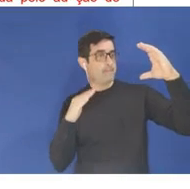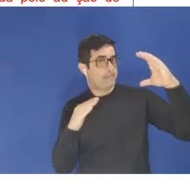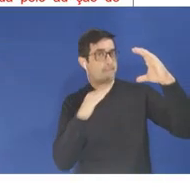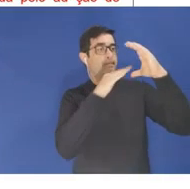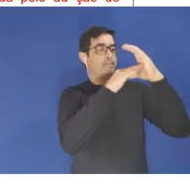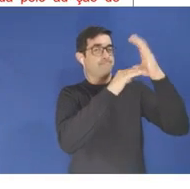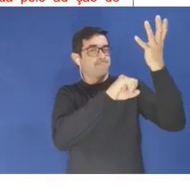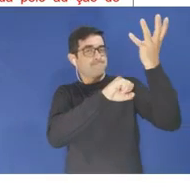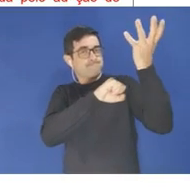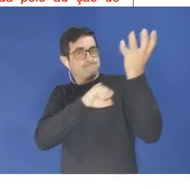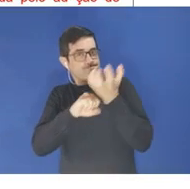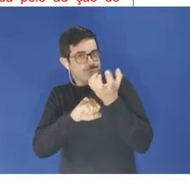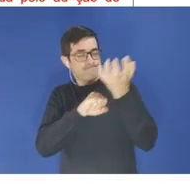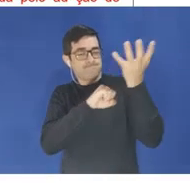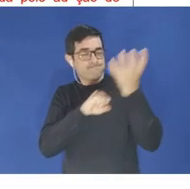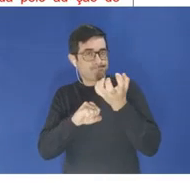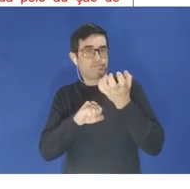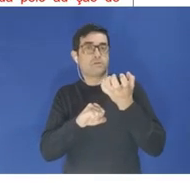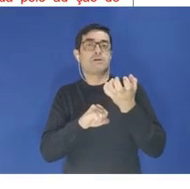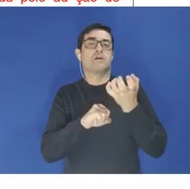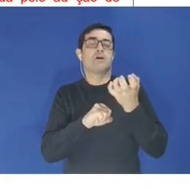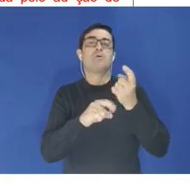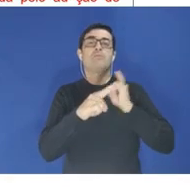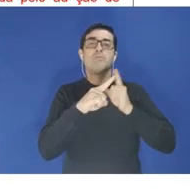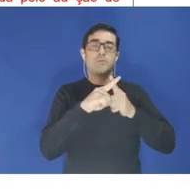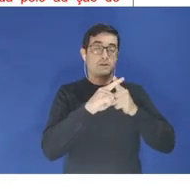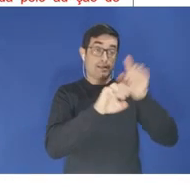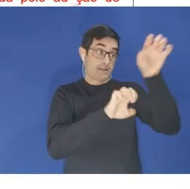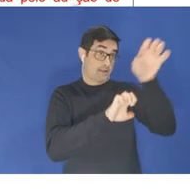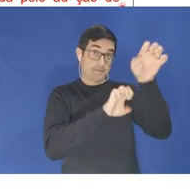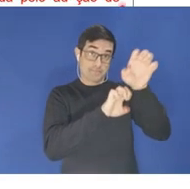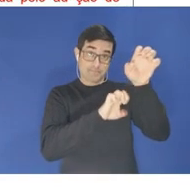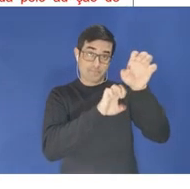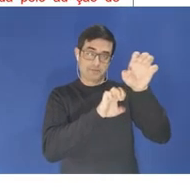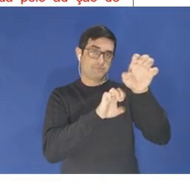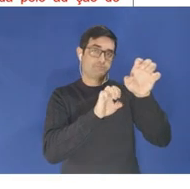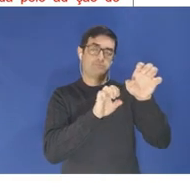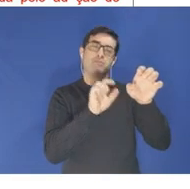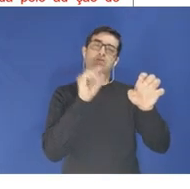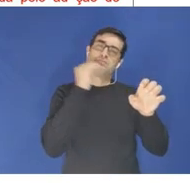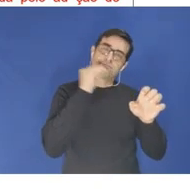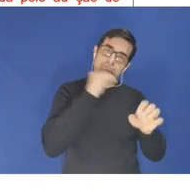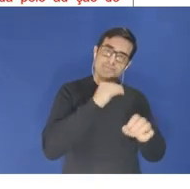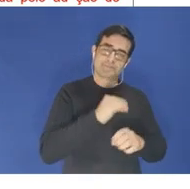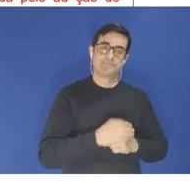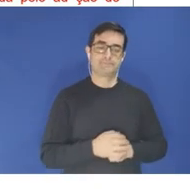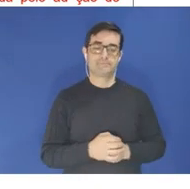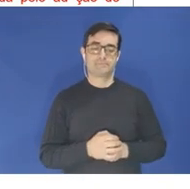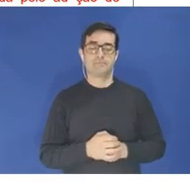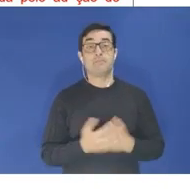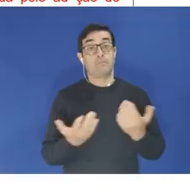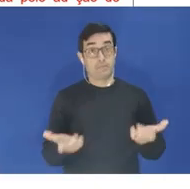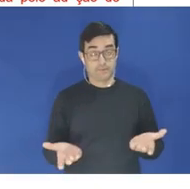pela atração da carga nuclear, que é pouco blindada pela adição de elétrons no mesmo nível de